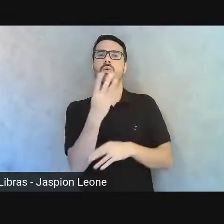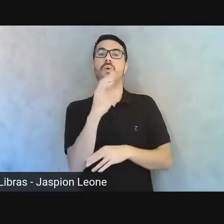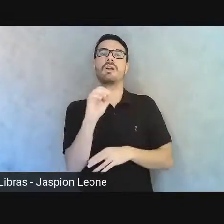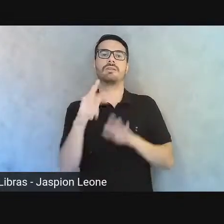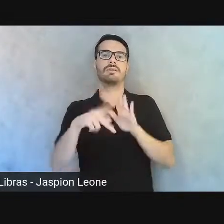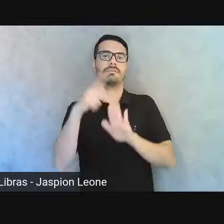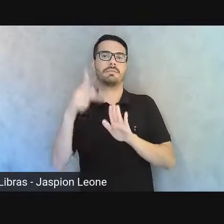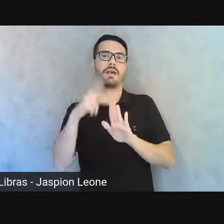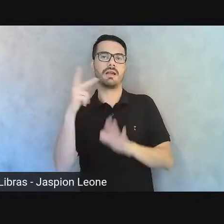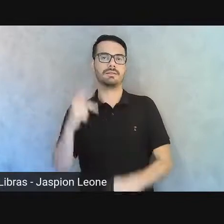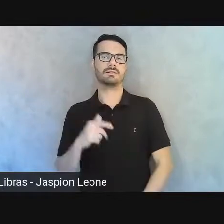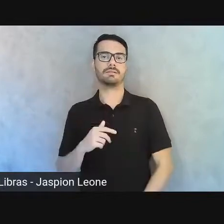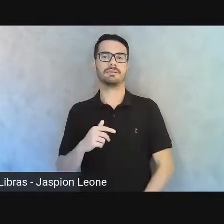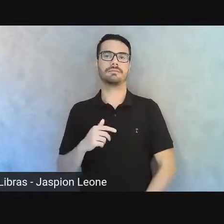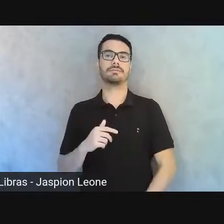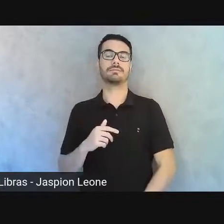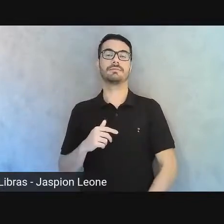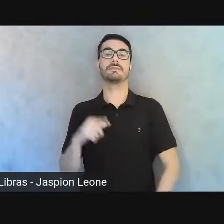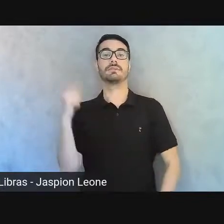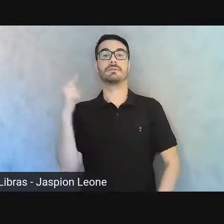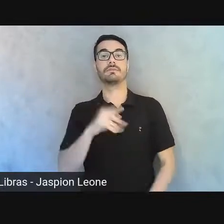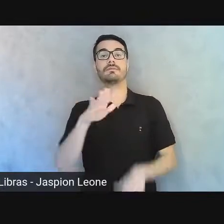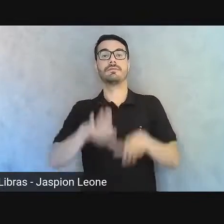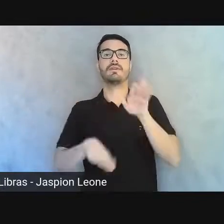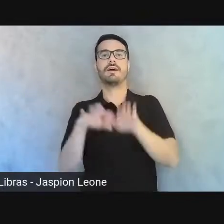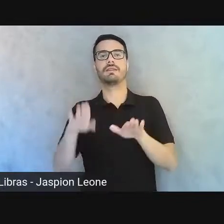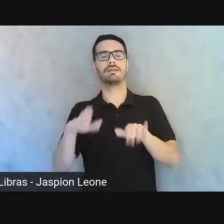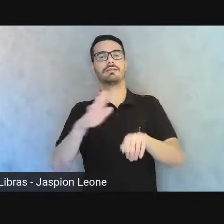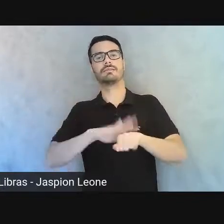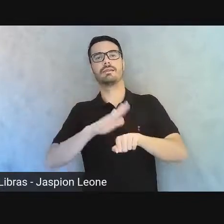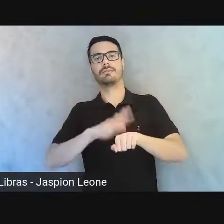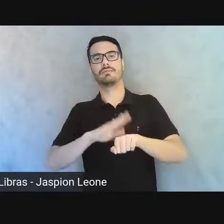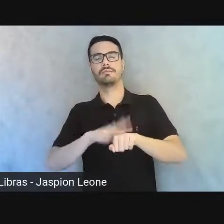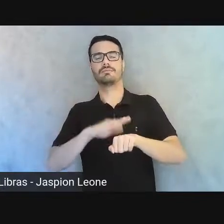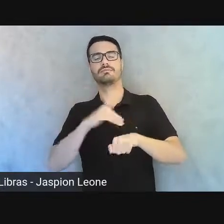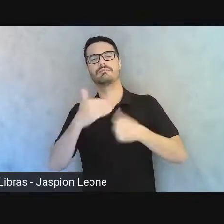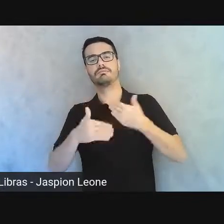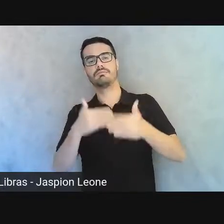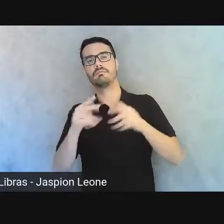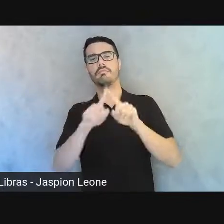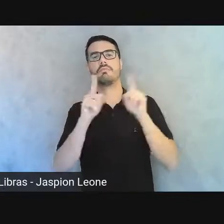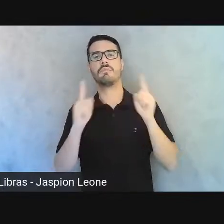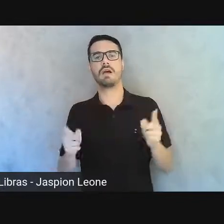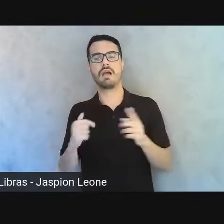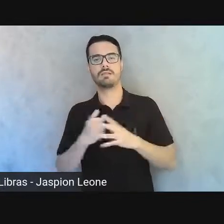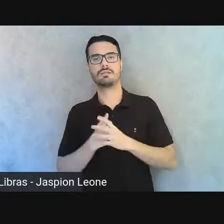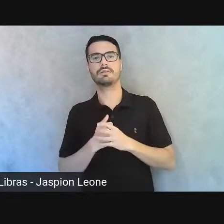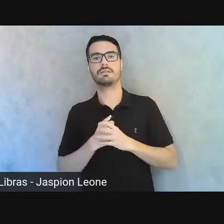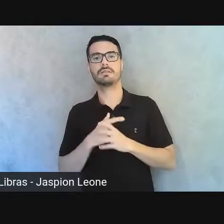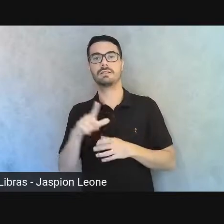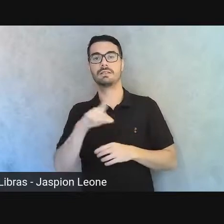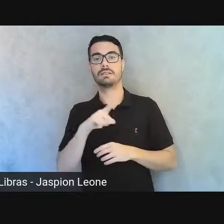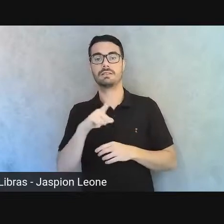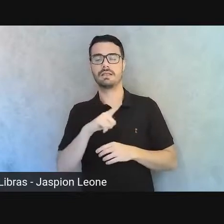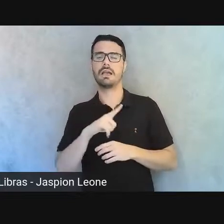páginas. Isso varia no decorrer do tempo, mas são aproximadamente 40 páginas. Então, existem posicionamentos contrários e favoráveis